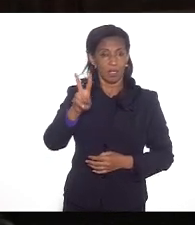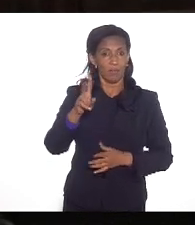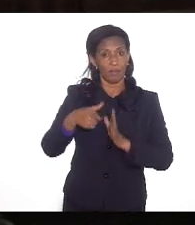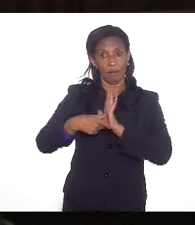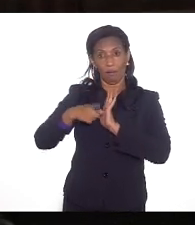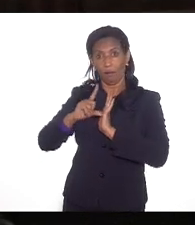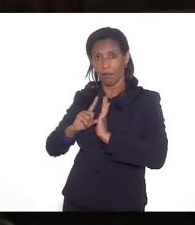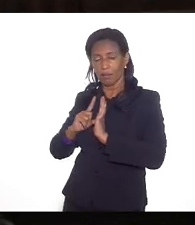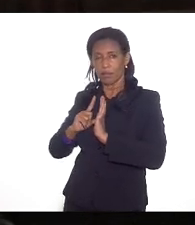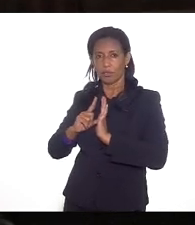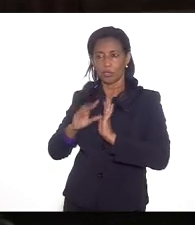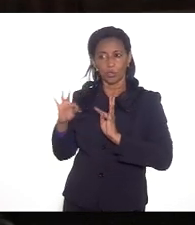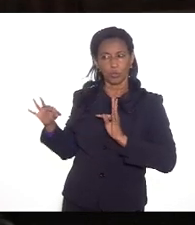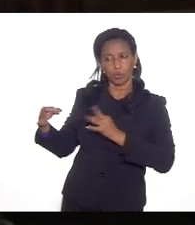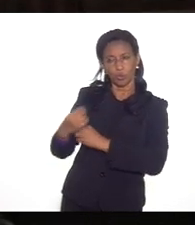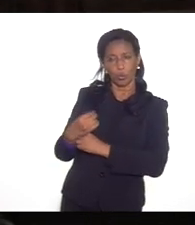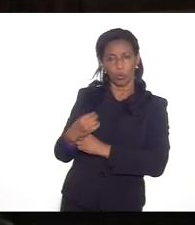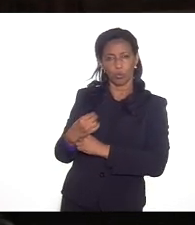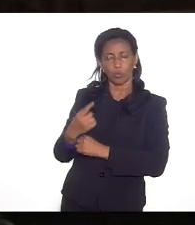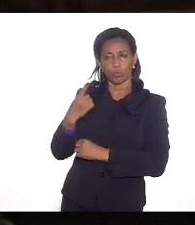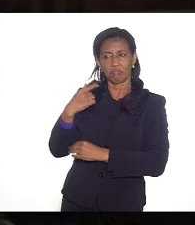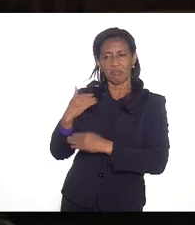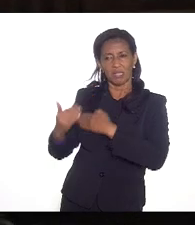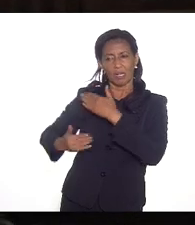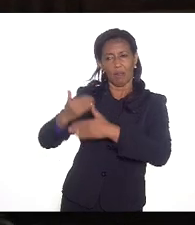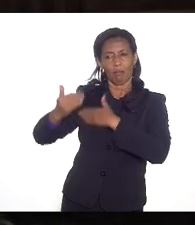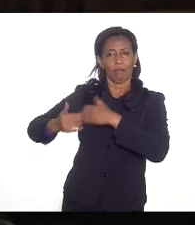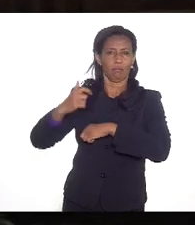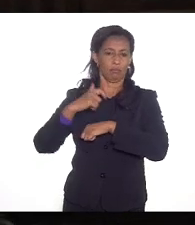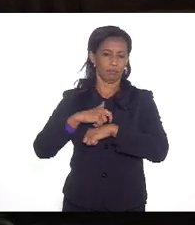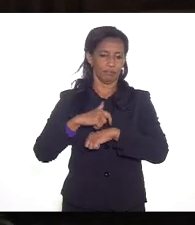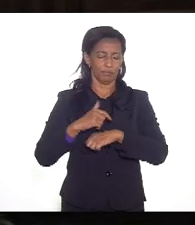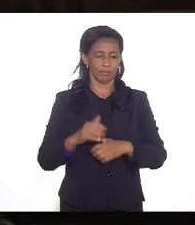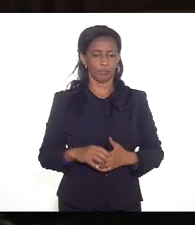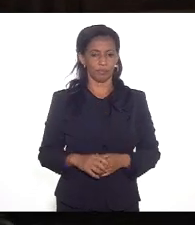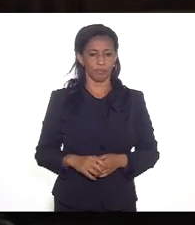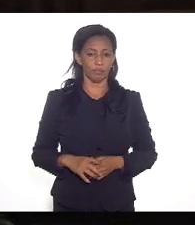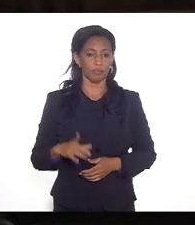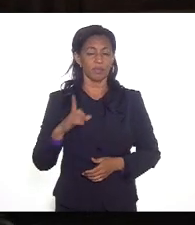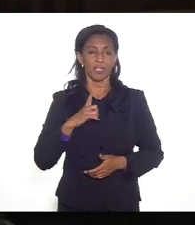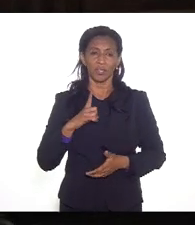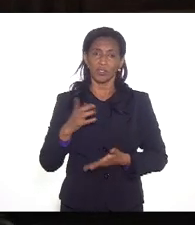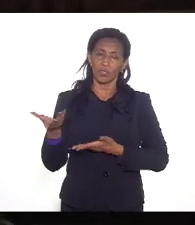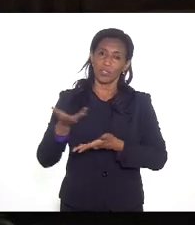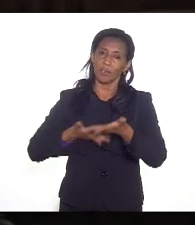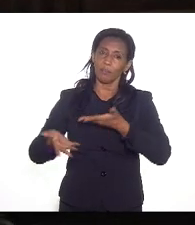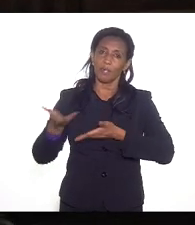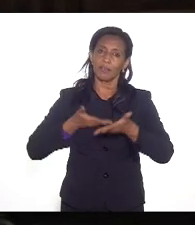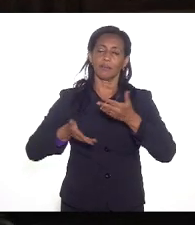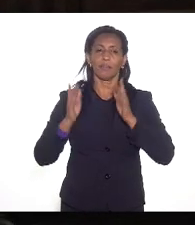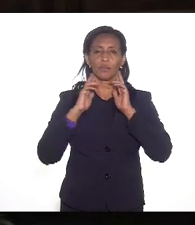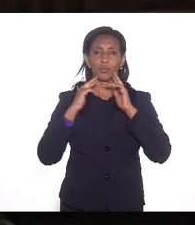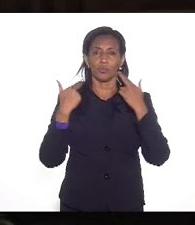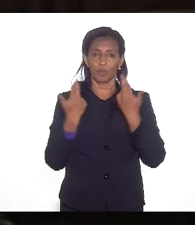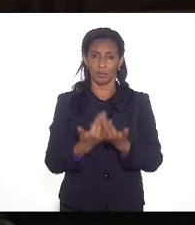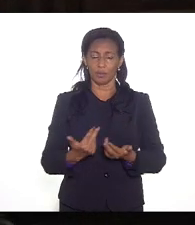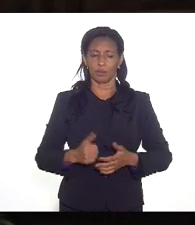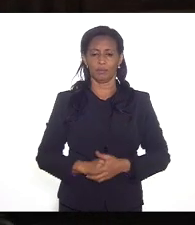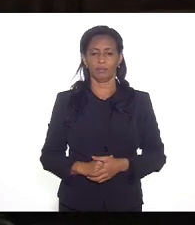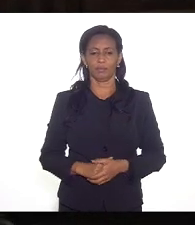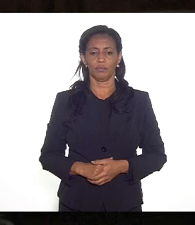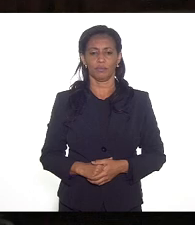antes né de todos e além do nosso tempo tinha participado de uma reunião